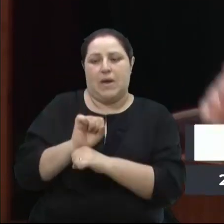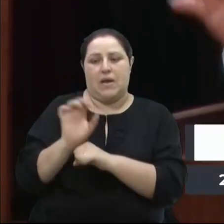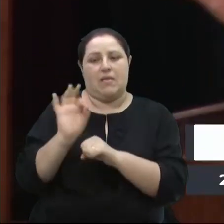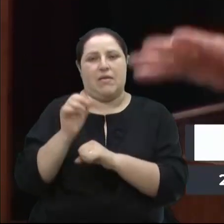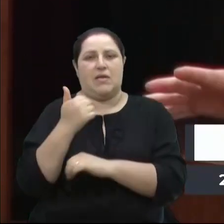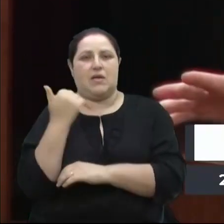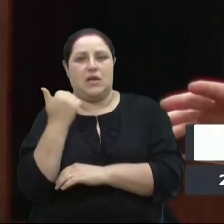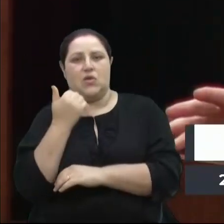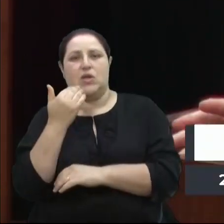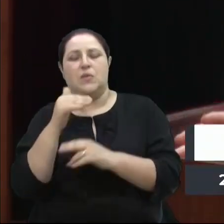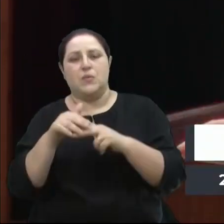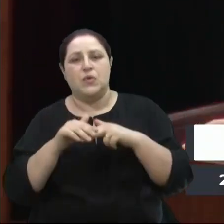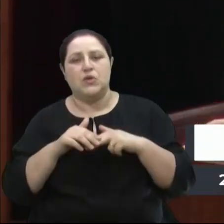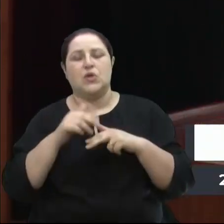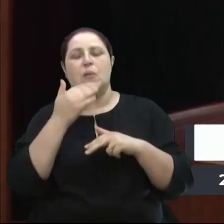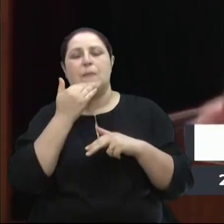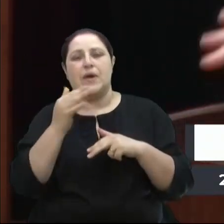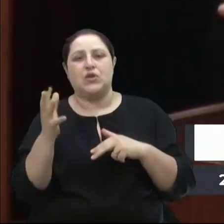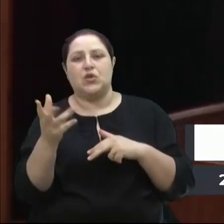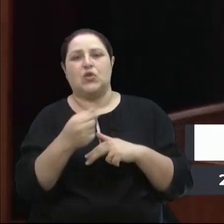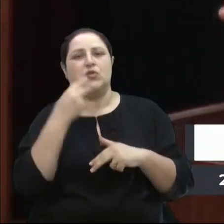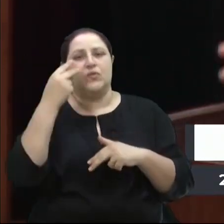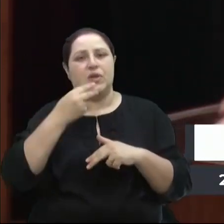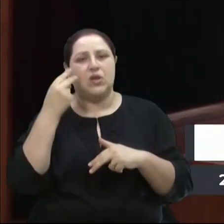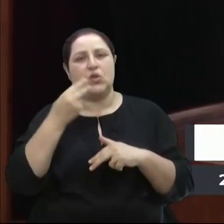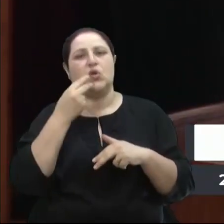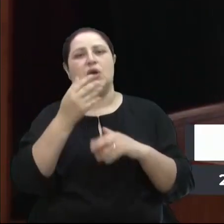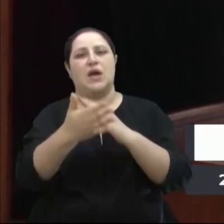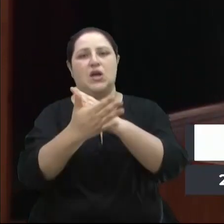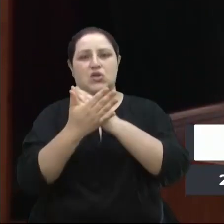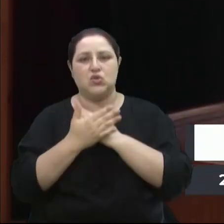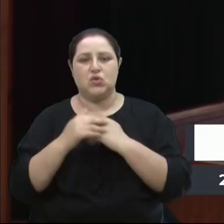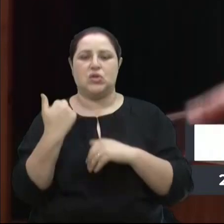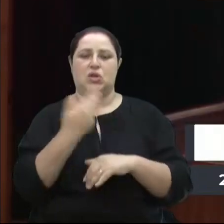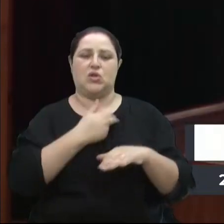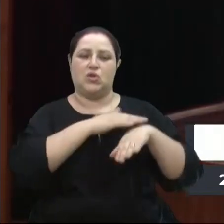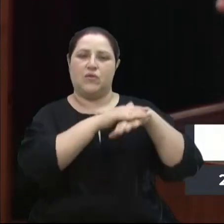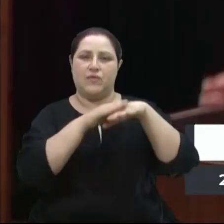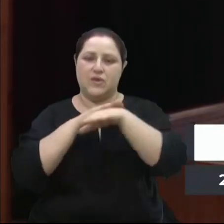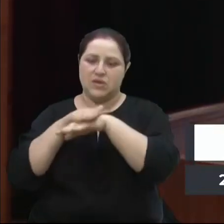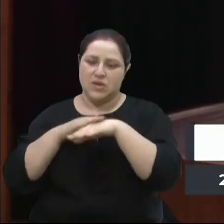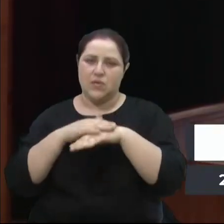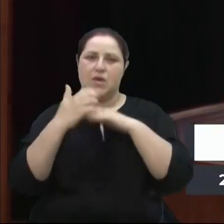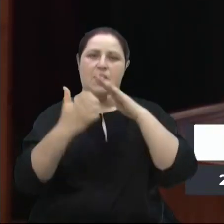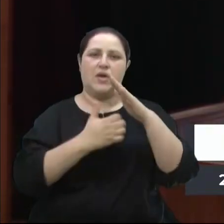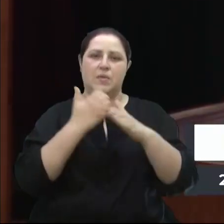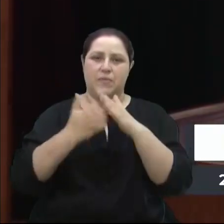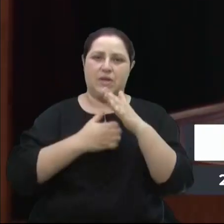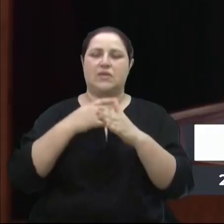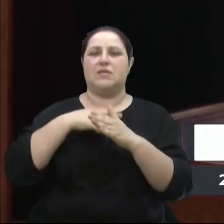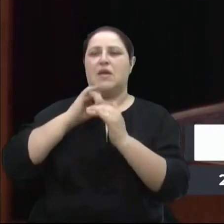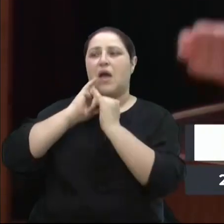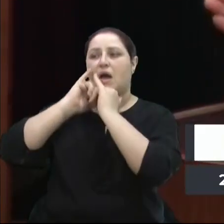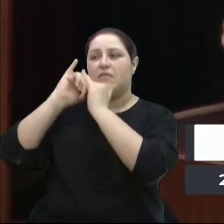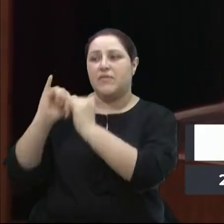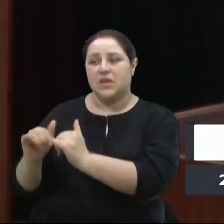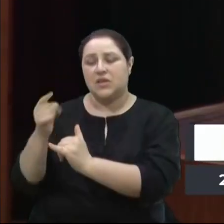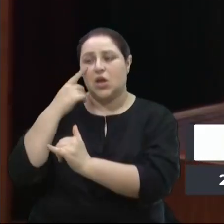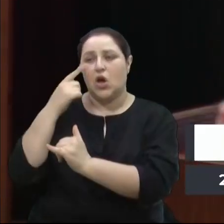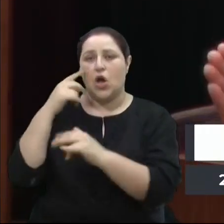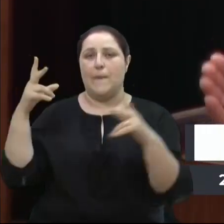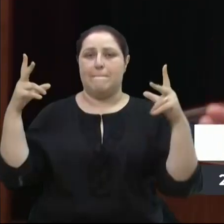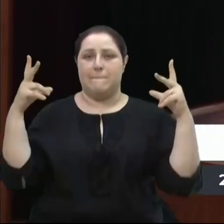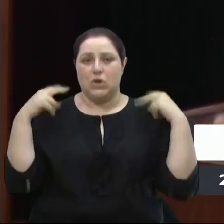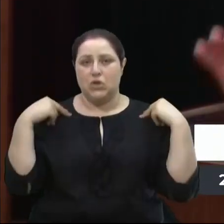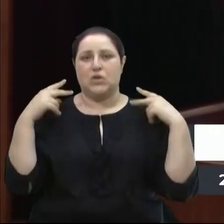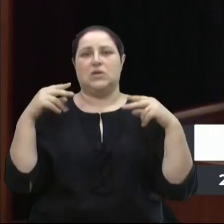pedindo ajuda para os nobres pares, para que a gente converse entre nós, para que essas empresas sejam avisadas, para que os motoristas